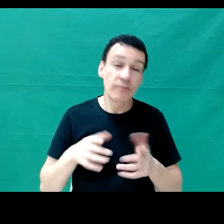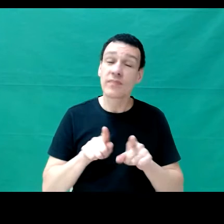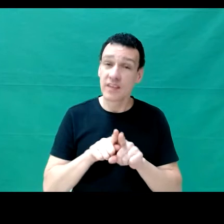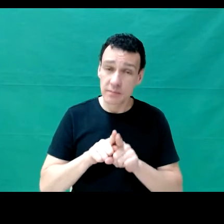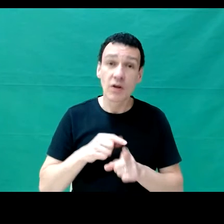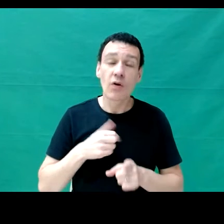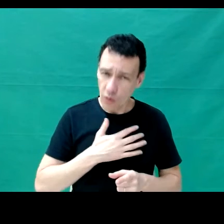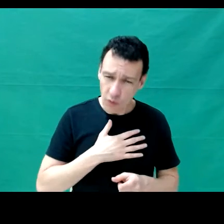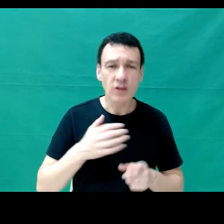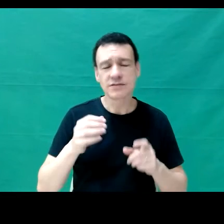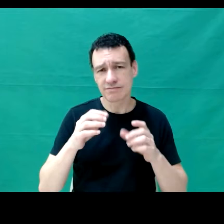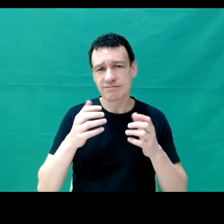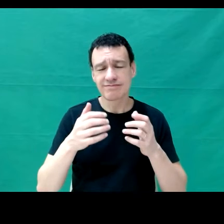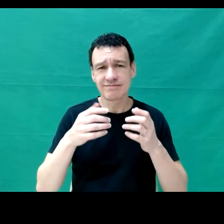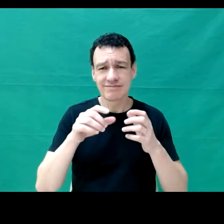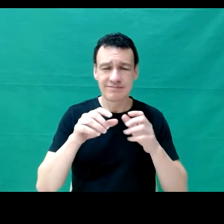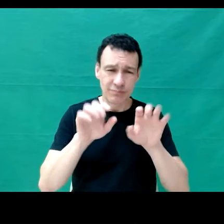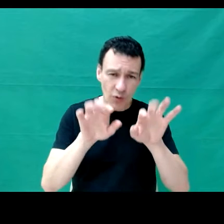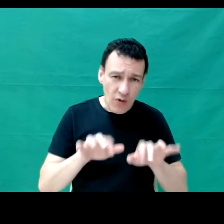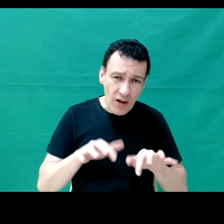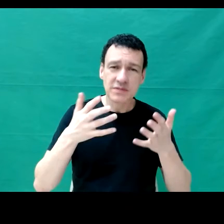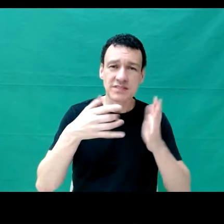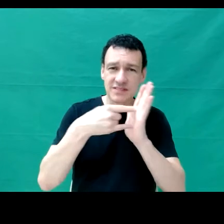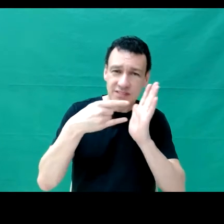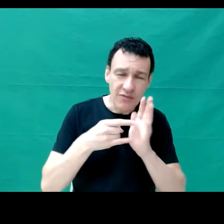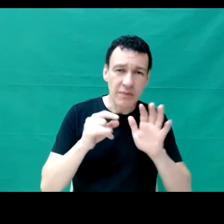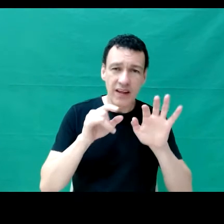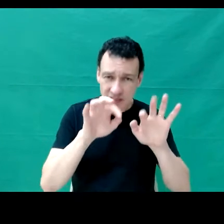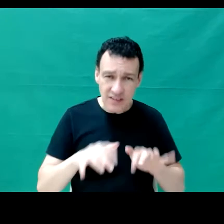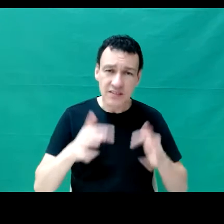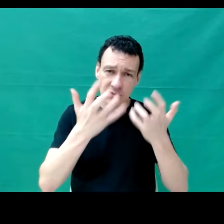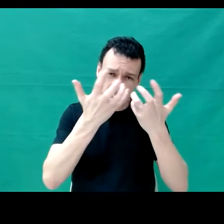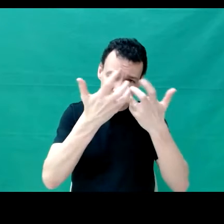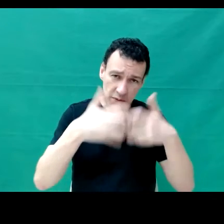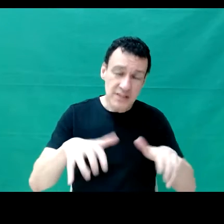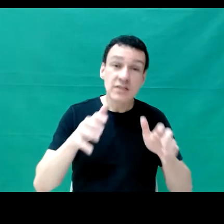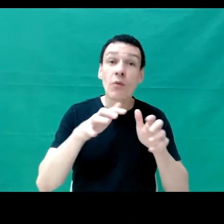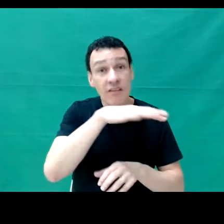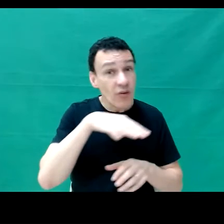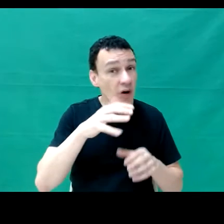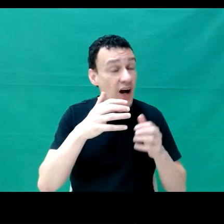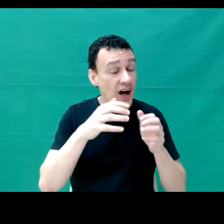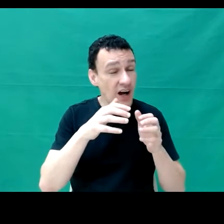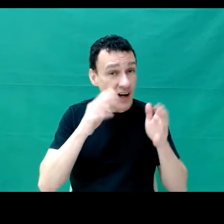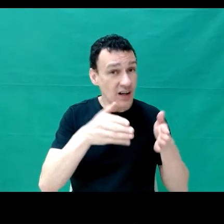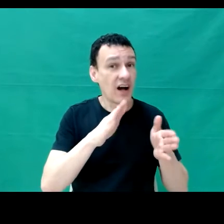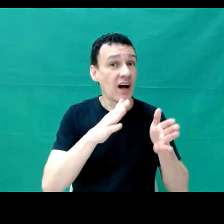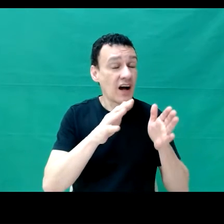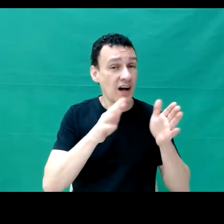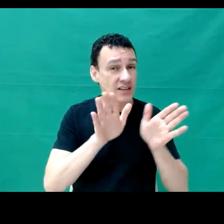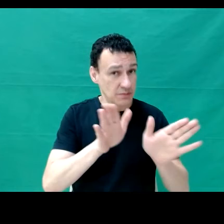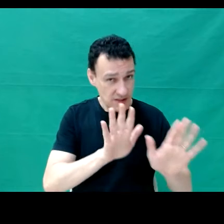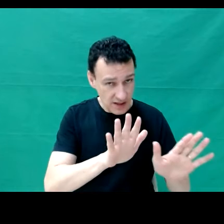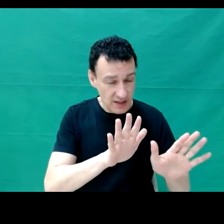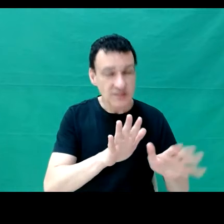parte funcional, amo a parte funcional, programação, na parte de acessibilidade, mas o que mais me chama atenção realmente